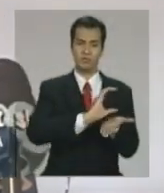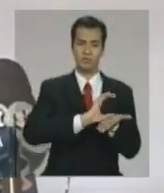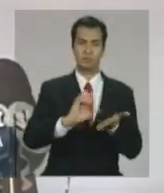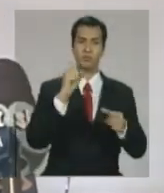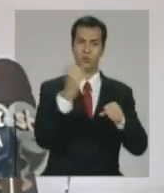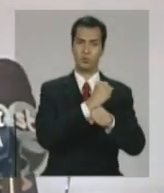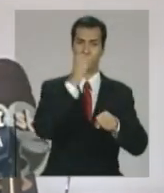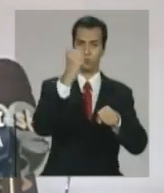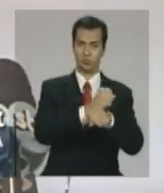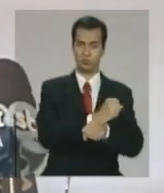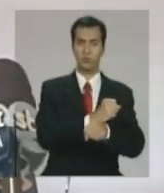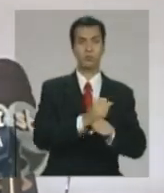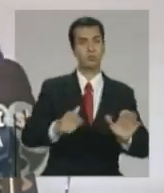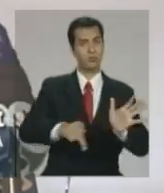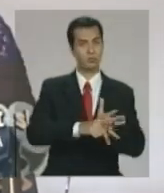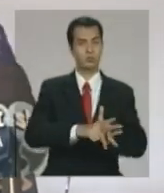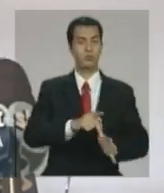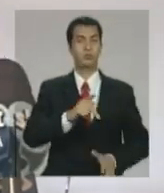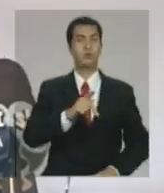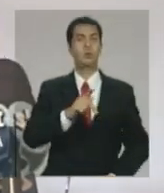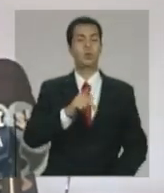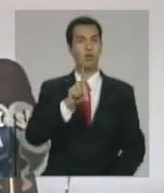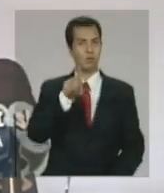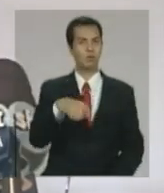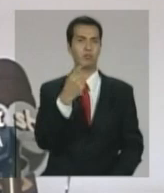estava catalogado como consumo,